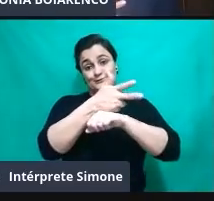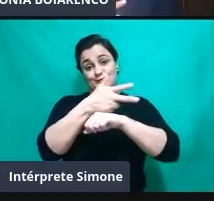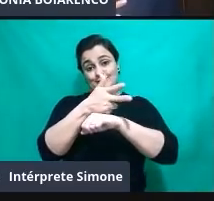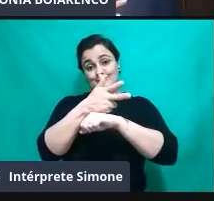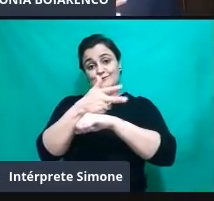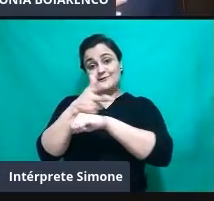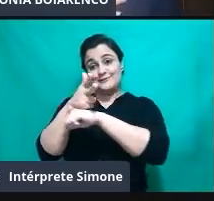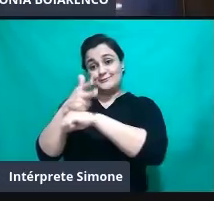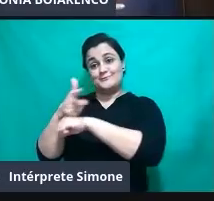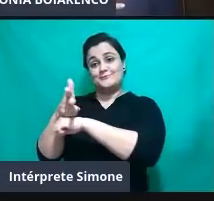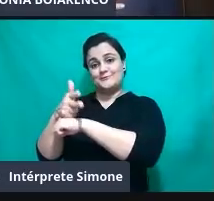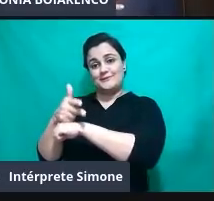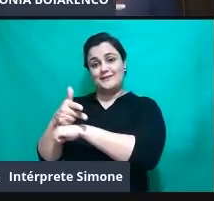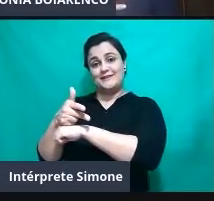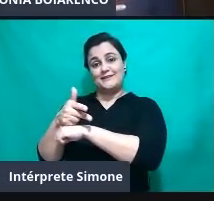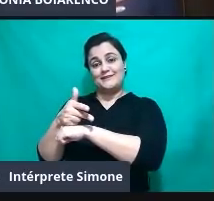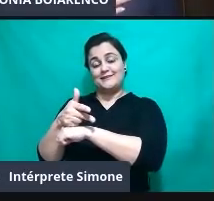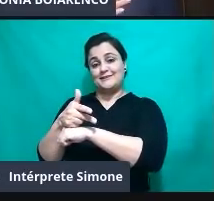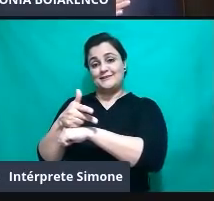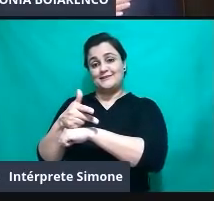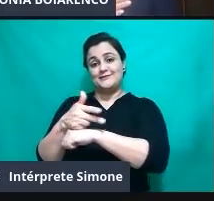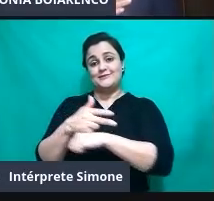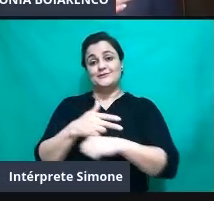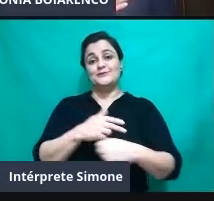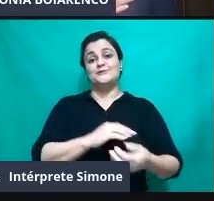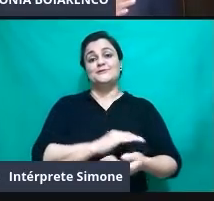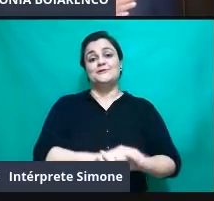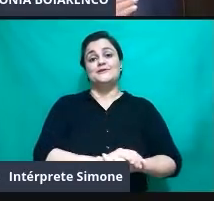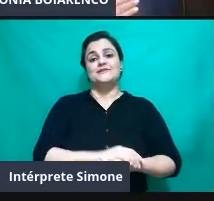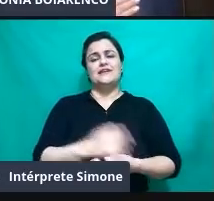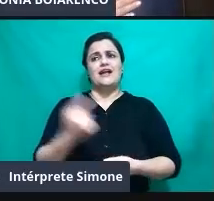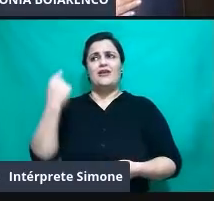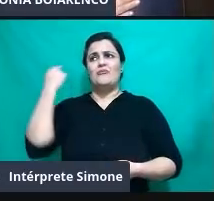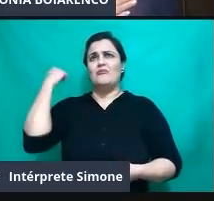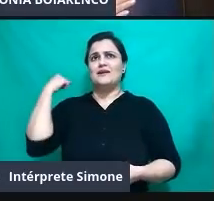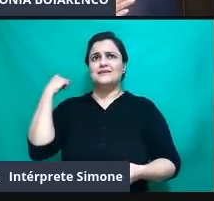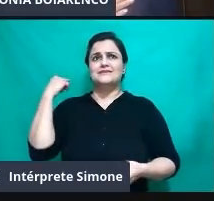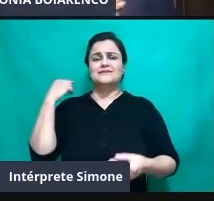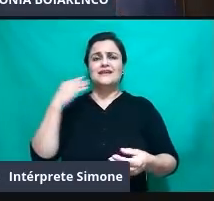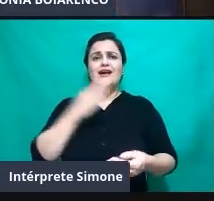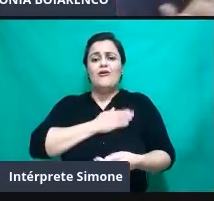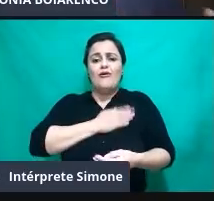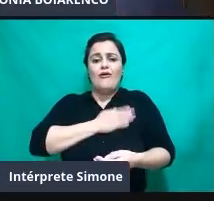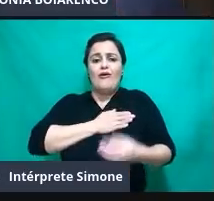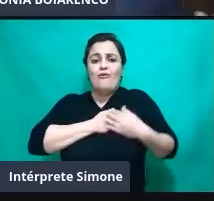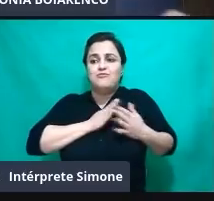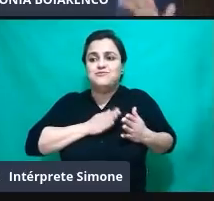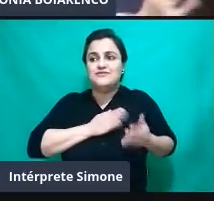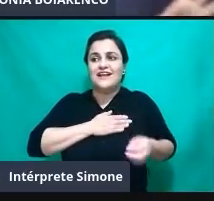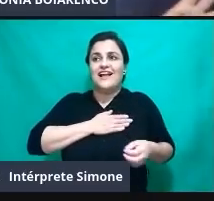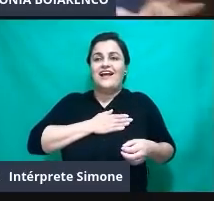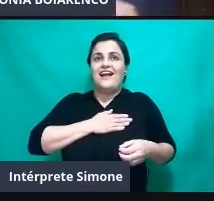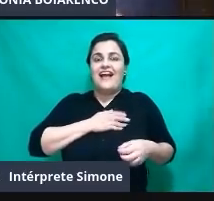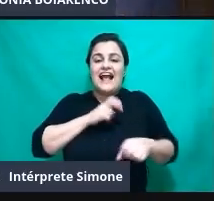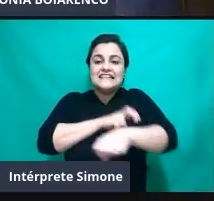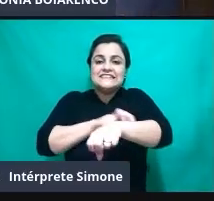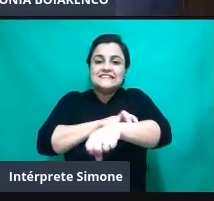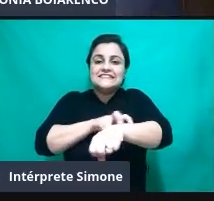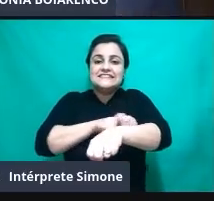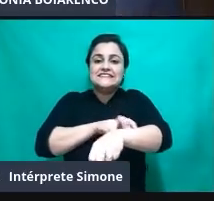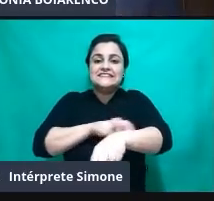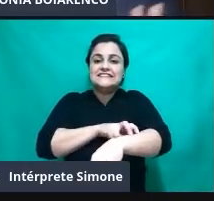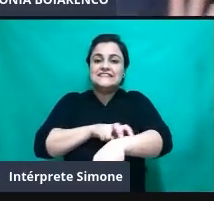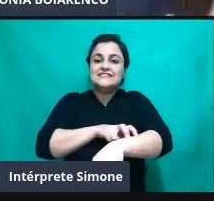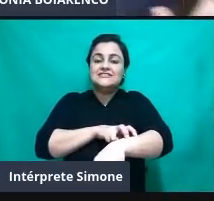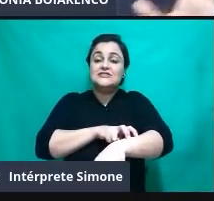você? Eu morreria do coração, e acho que muito professor morreu do coração, outros não, os mais novos eu acho